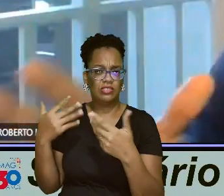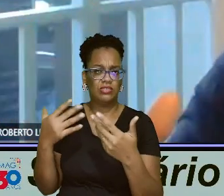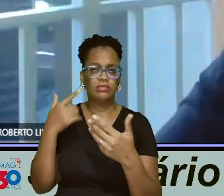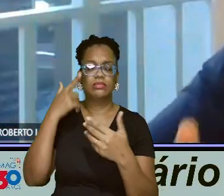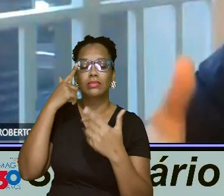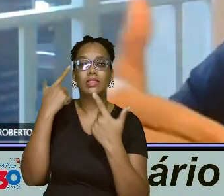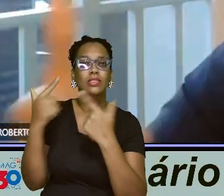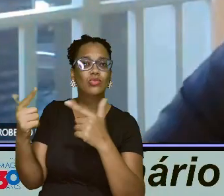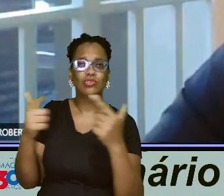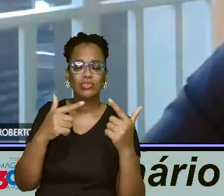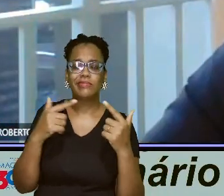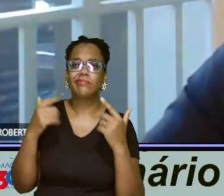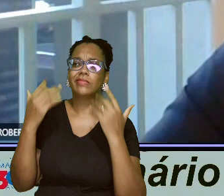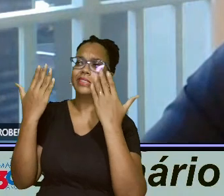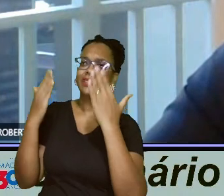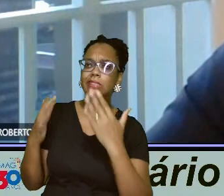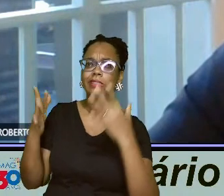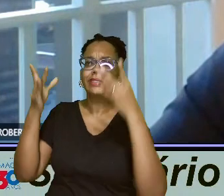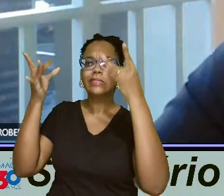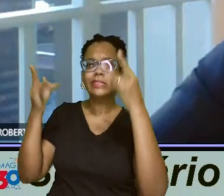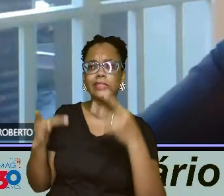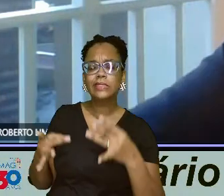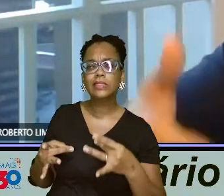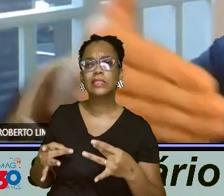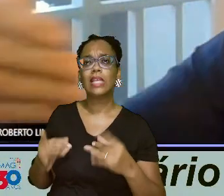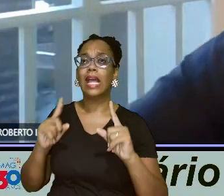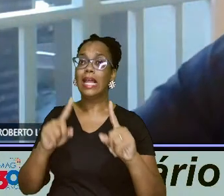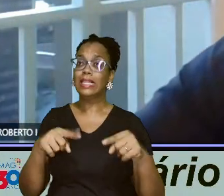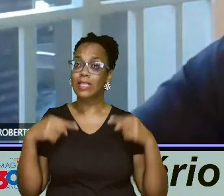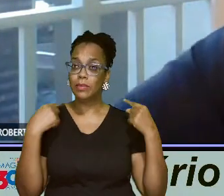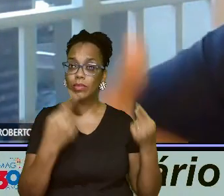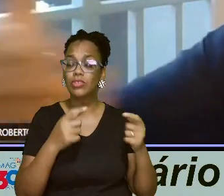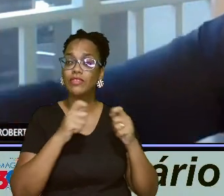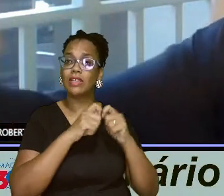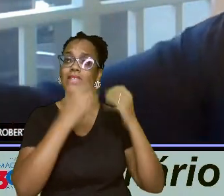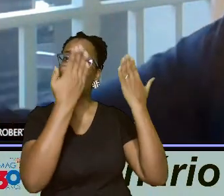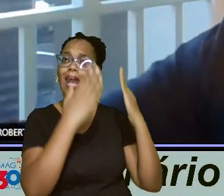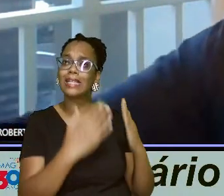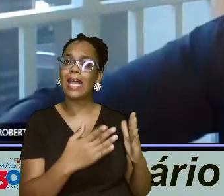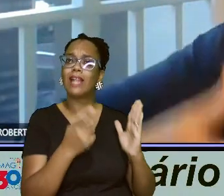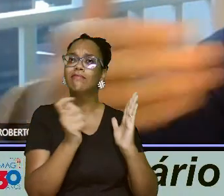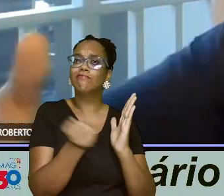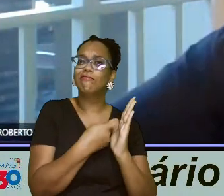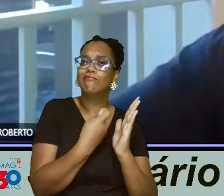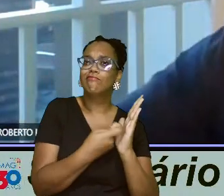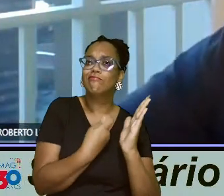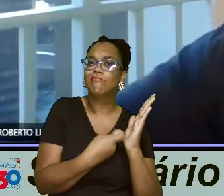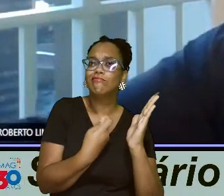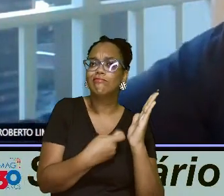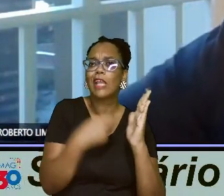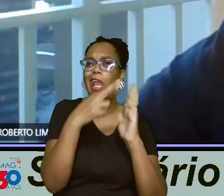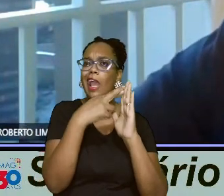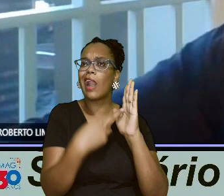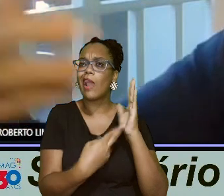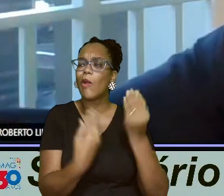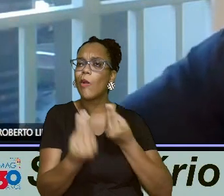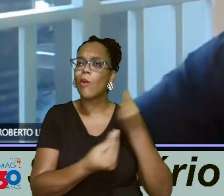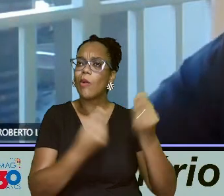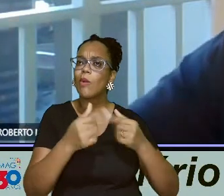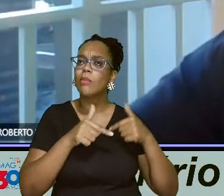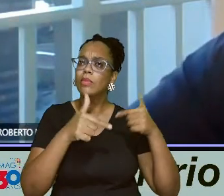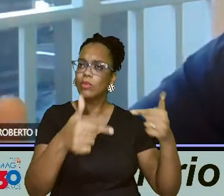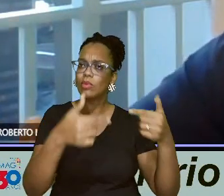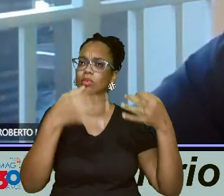análise descritiva ele pudesse, assim, fazer uma análise prescritiva de como deveria ser, de como deveria ser gerida